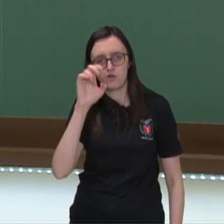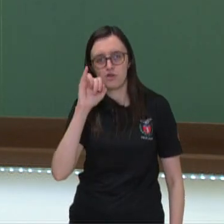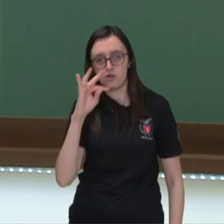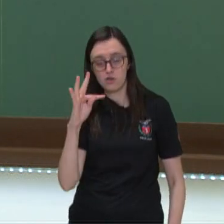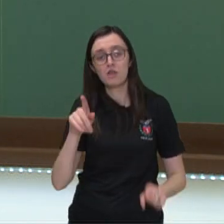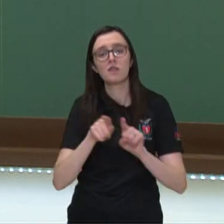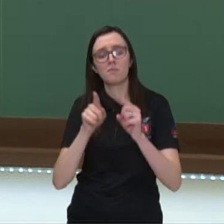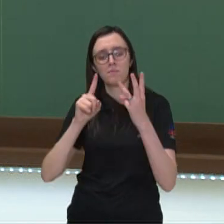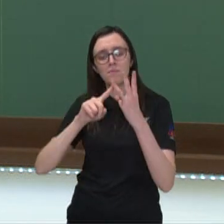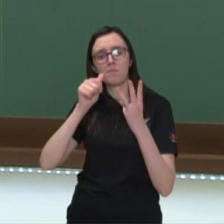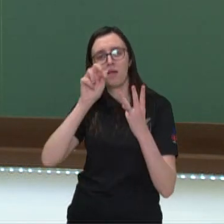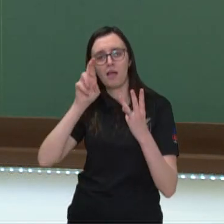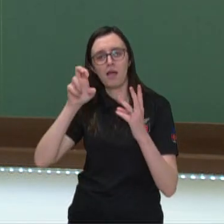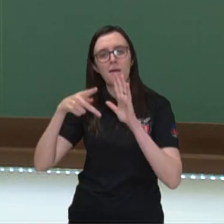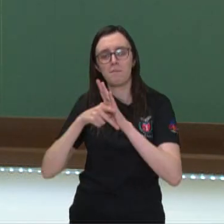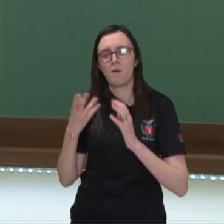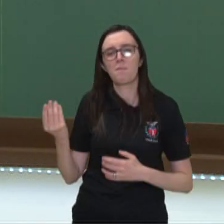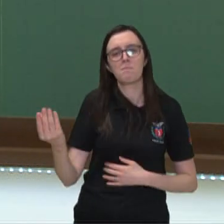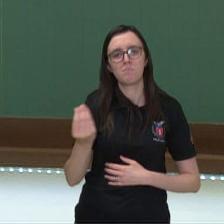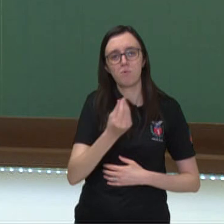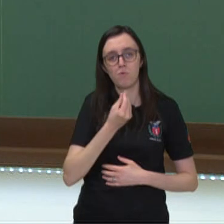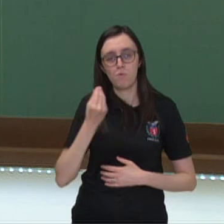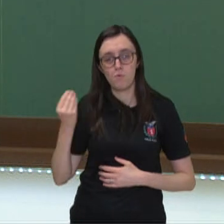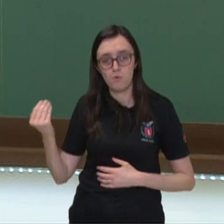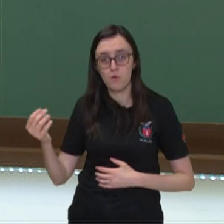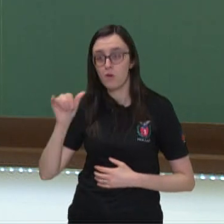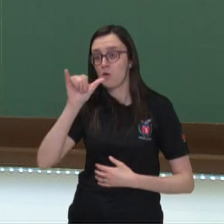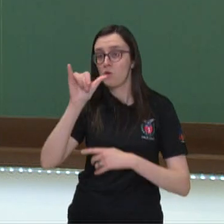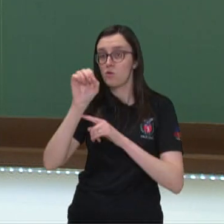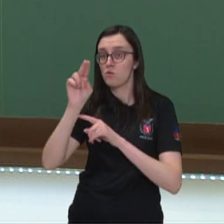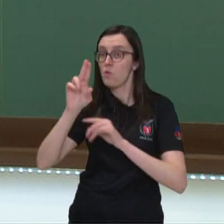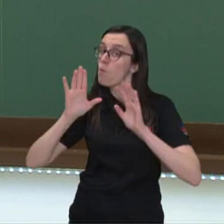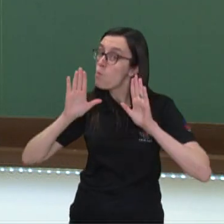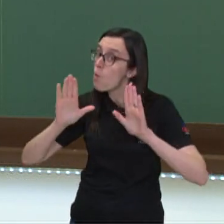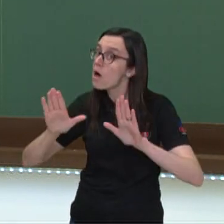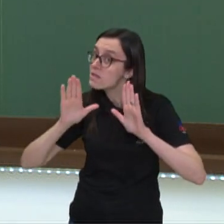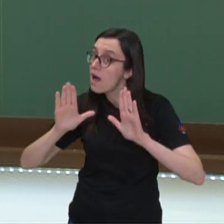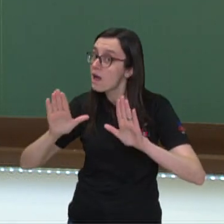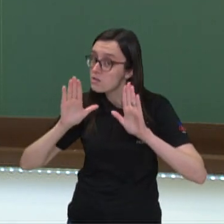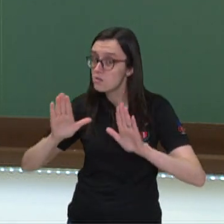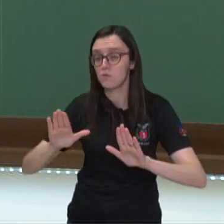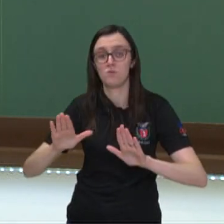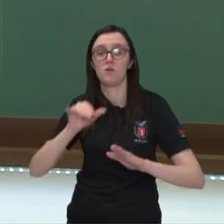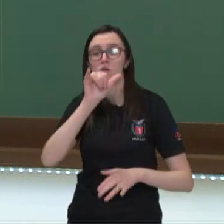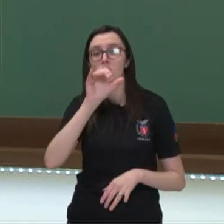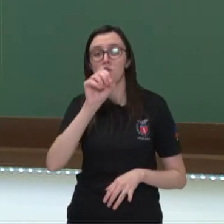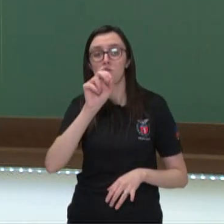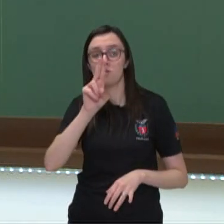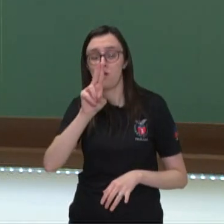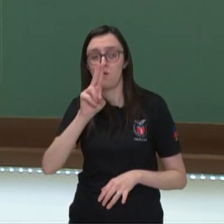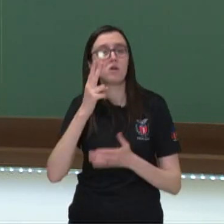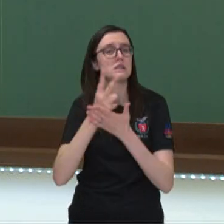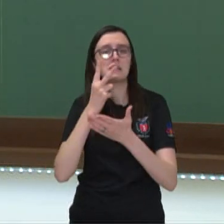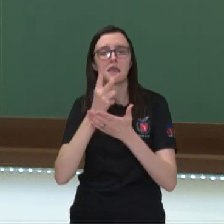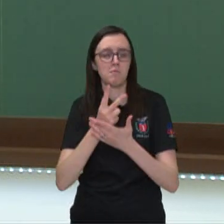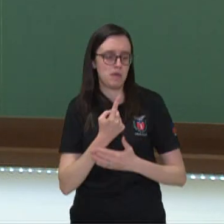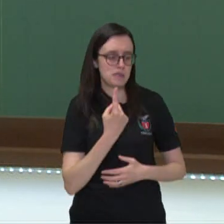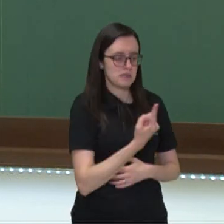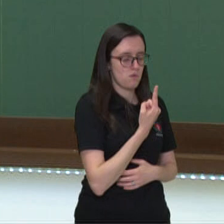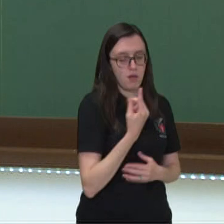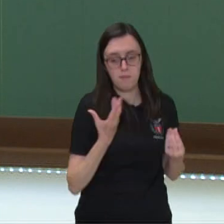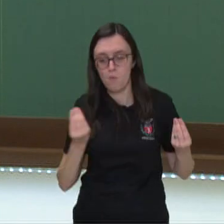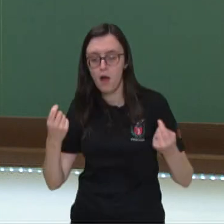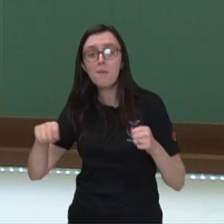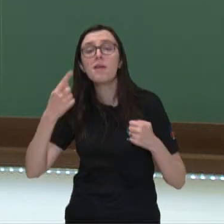o are com as pessoas do plural, com exceção do you. Cuidado, you está sempre you are. Mesmo que eu